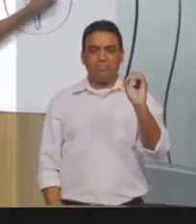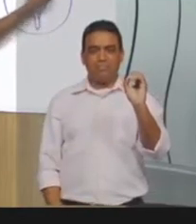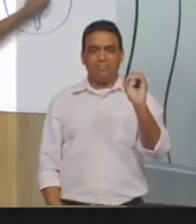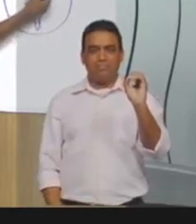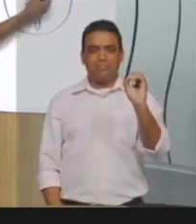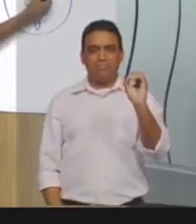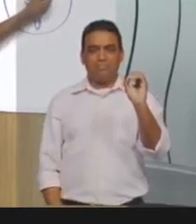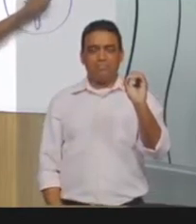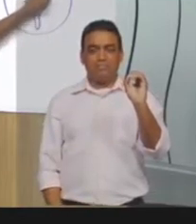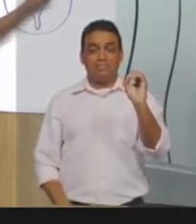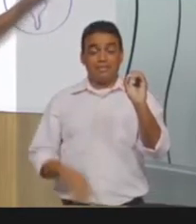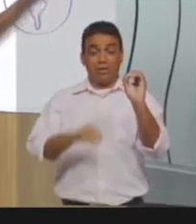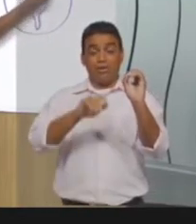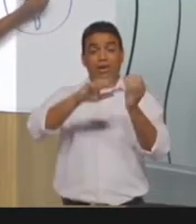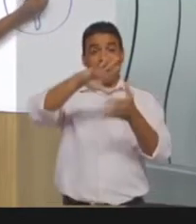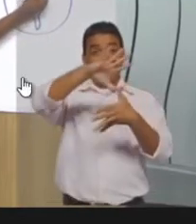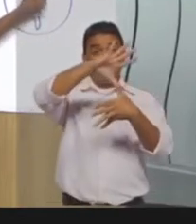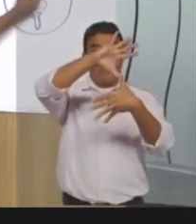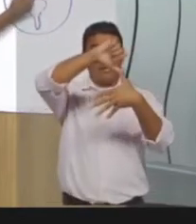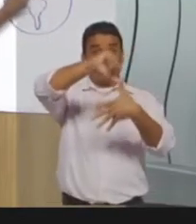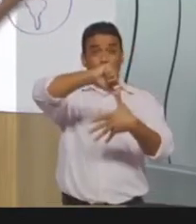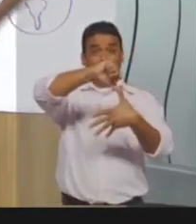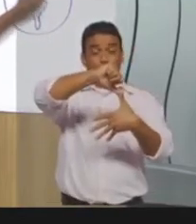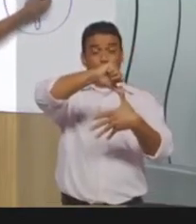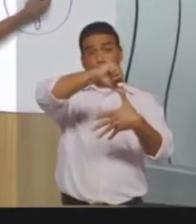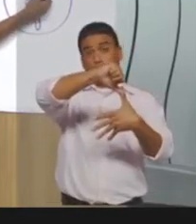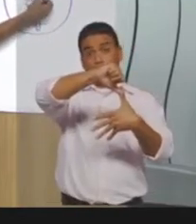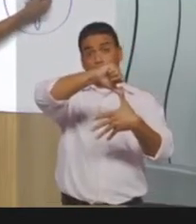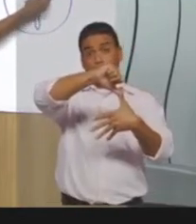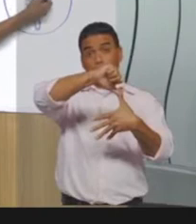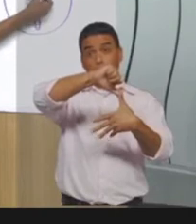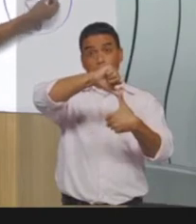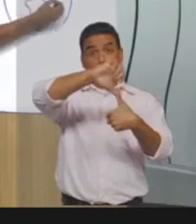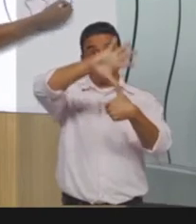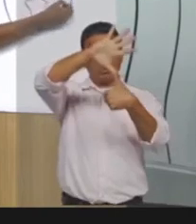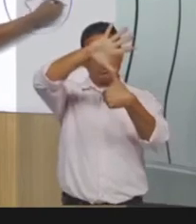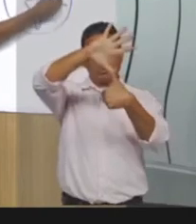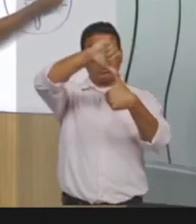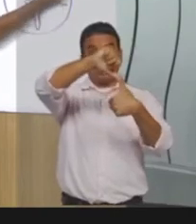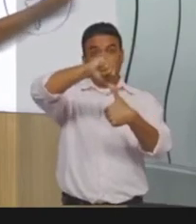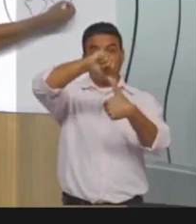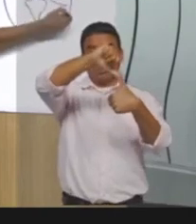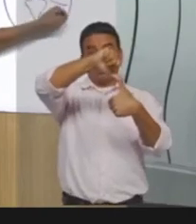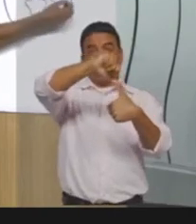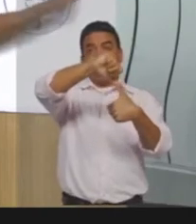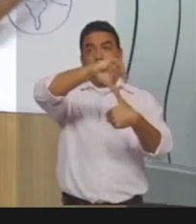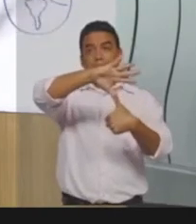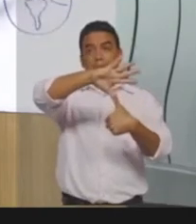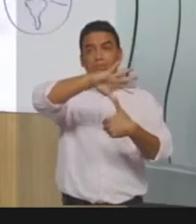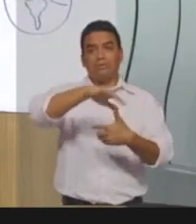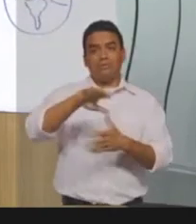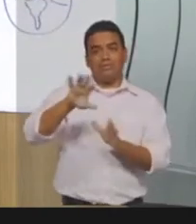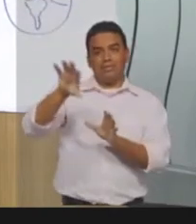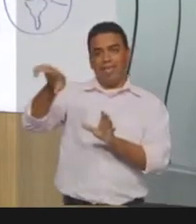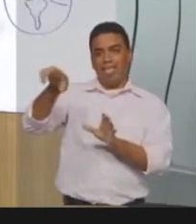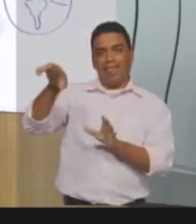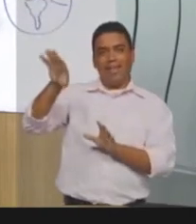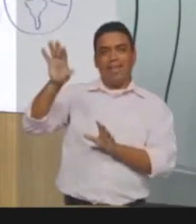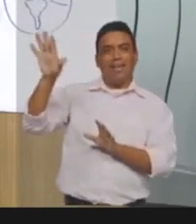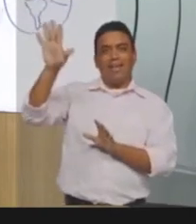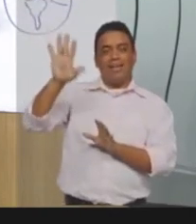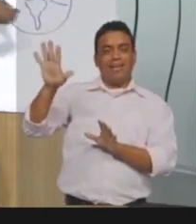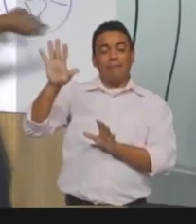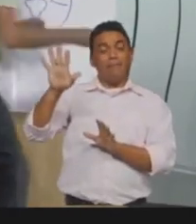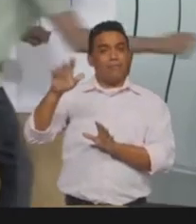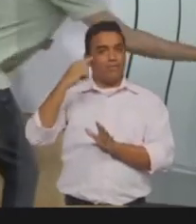América do Sul, tal. Estados Unidos aqui para cima. Tá, vamos supor aqui que está certinho, tá? Deu